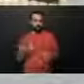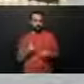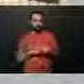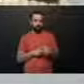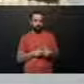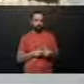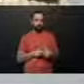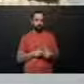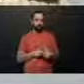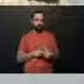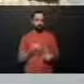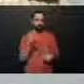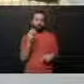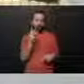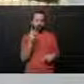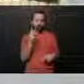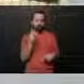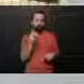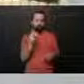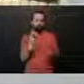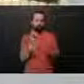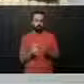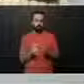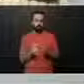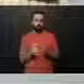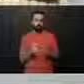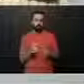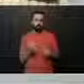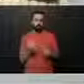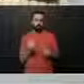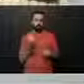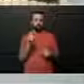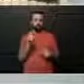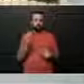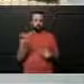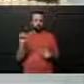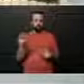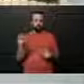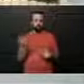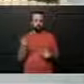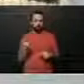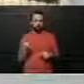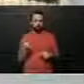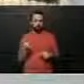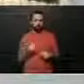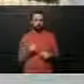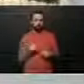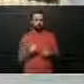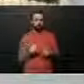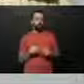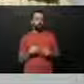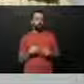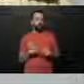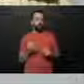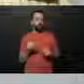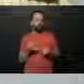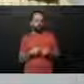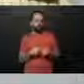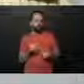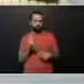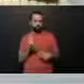mais 3 grupos de 100 unidades, mais 2 grupos de